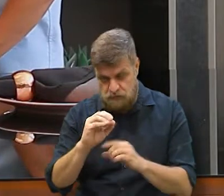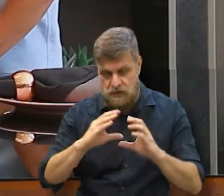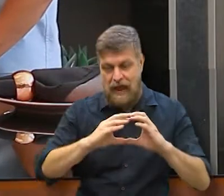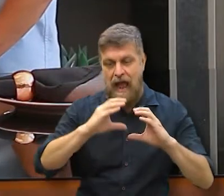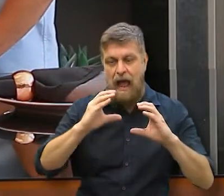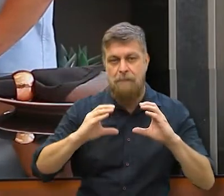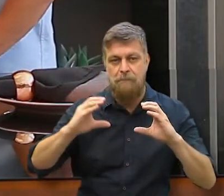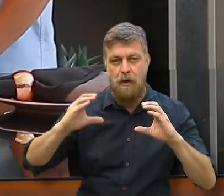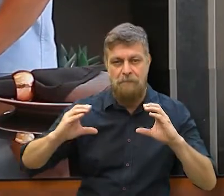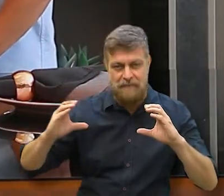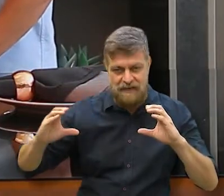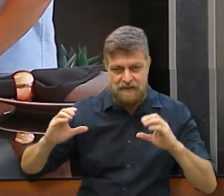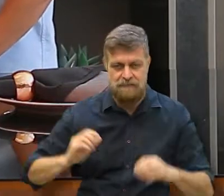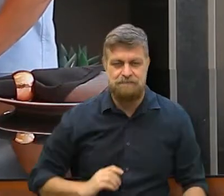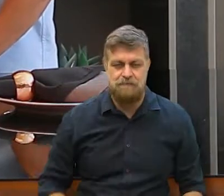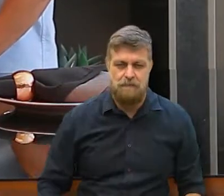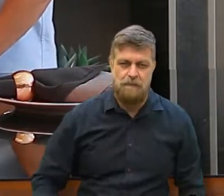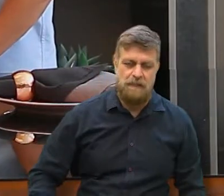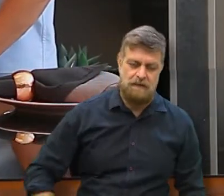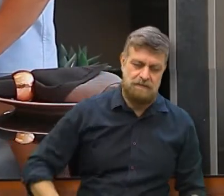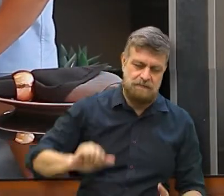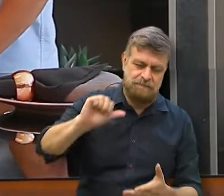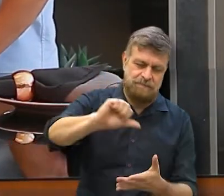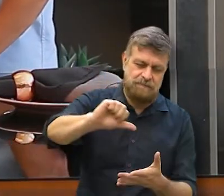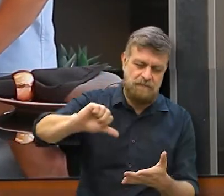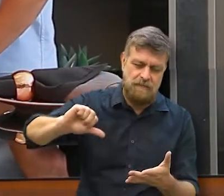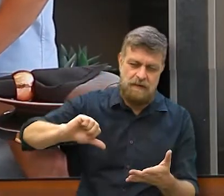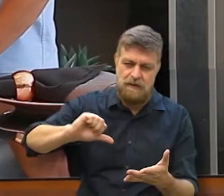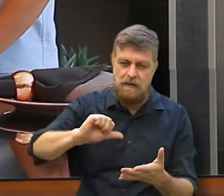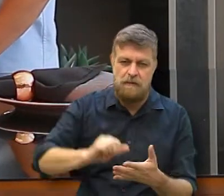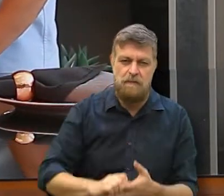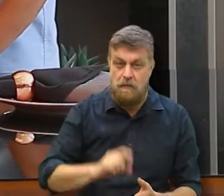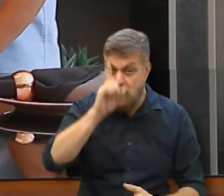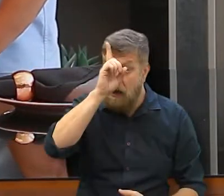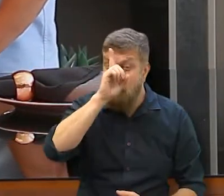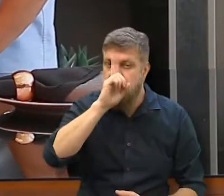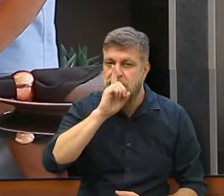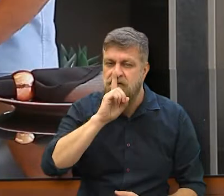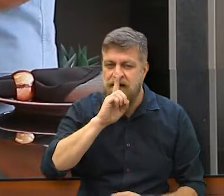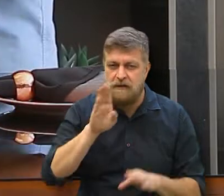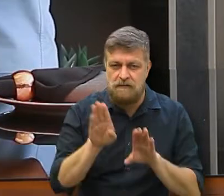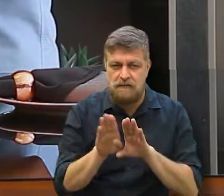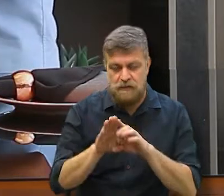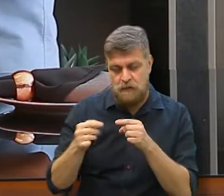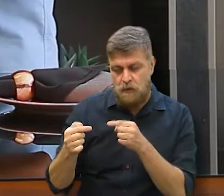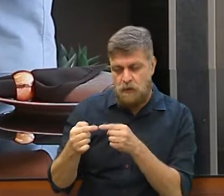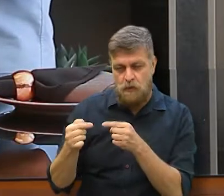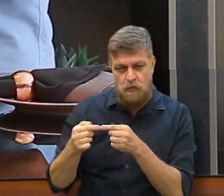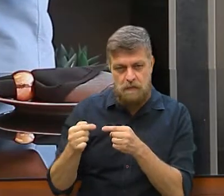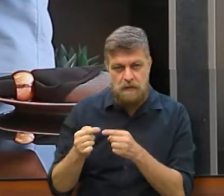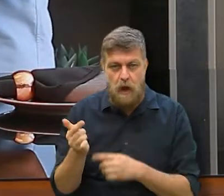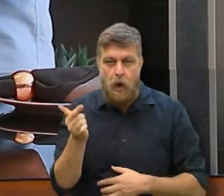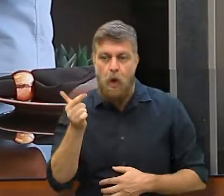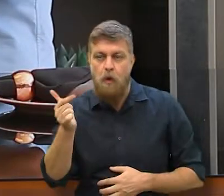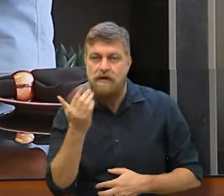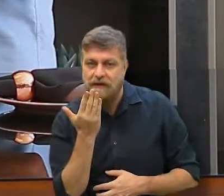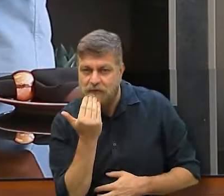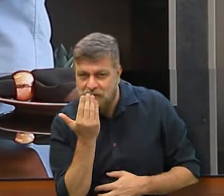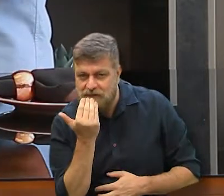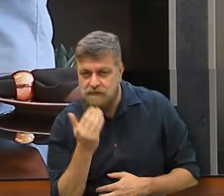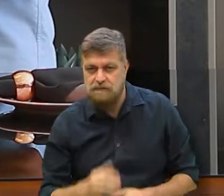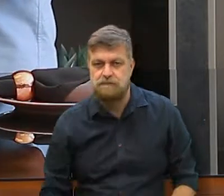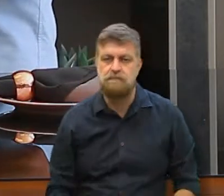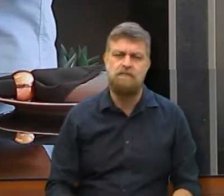aí tem um molhinho todo especial, não é? Sim, um molhinho de mostarda. Esse molhinho também combina com outros tipos